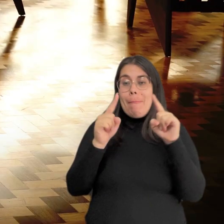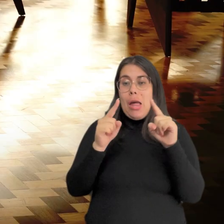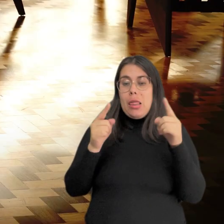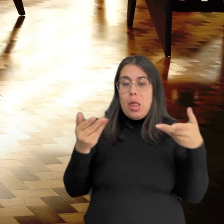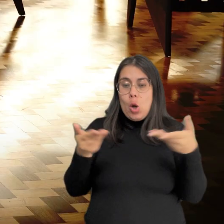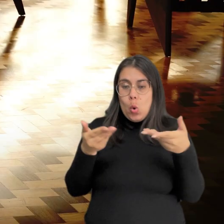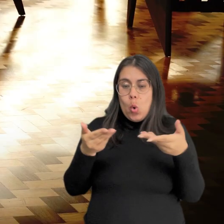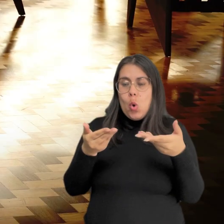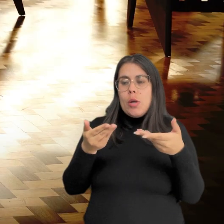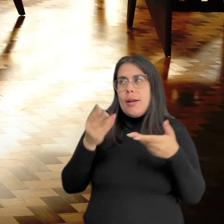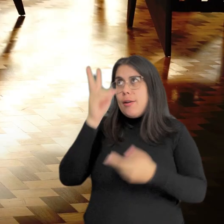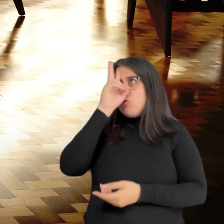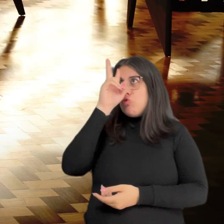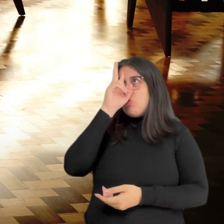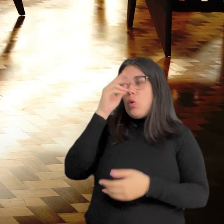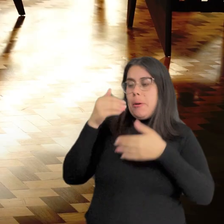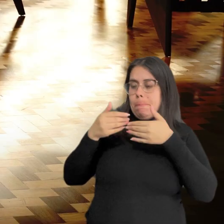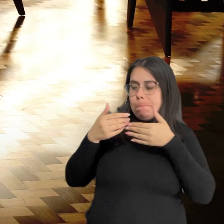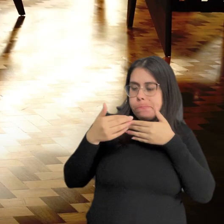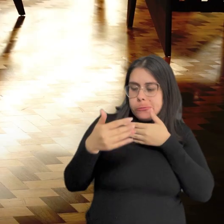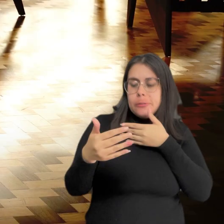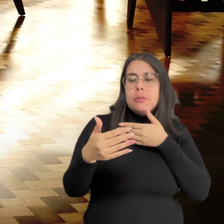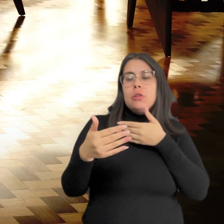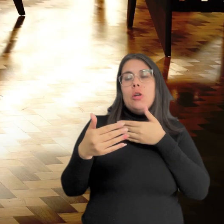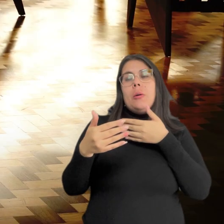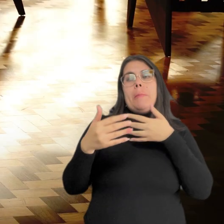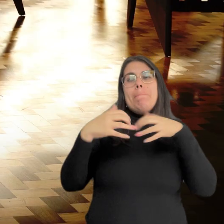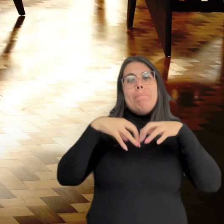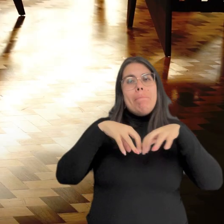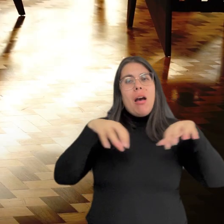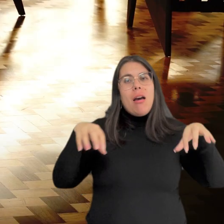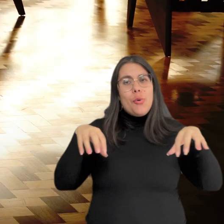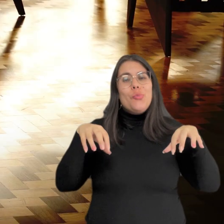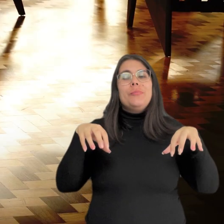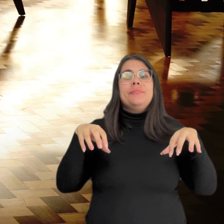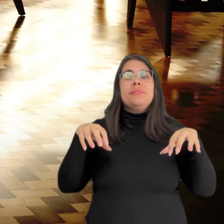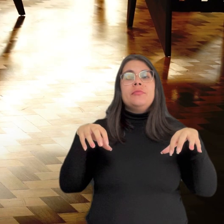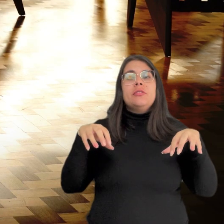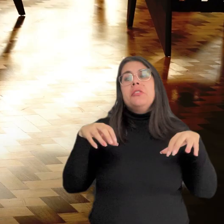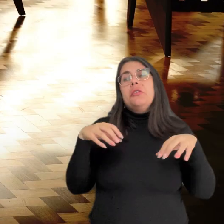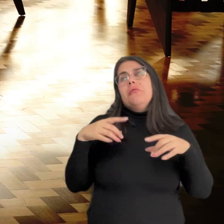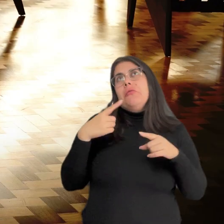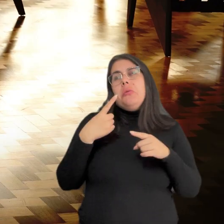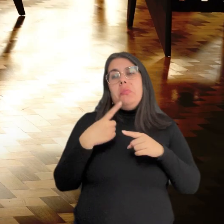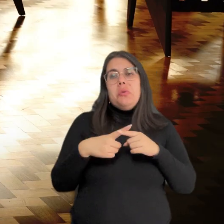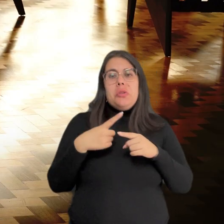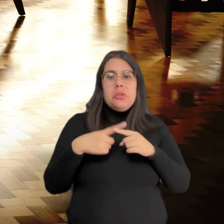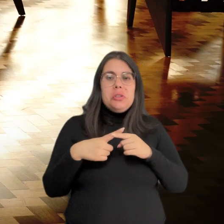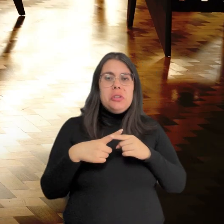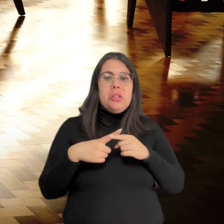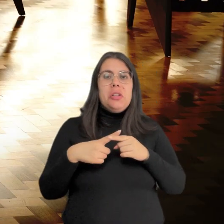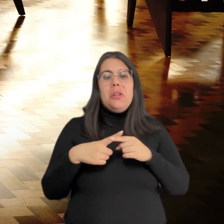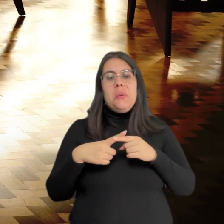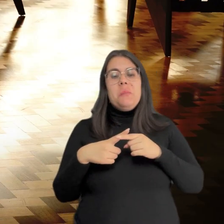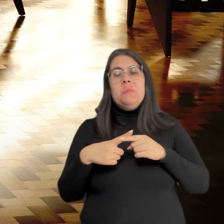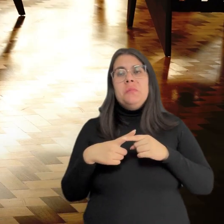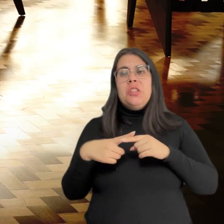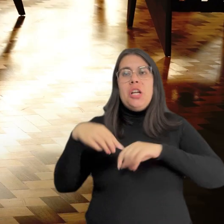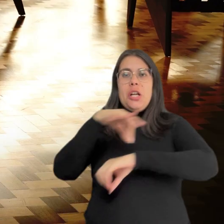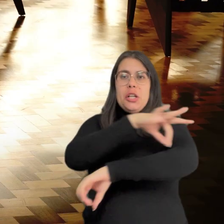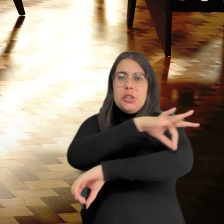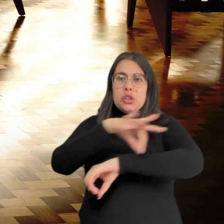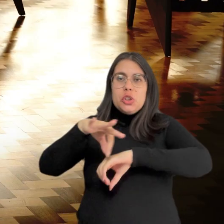isso começou a se isolar, foi algum desvio que a nossa arquitetura tomou. Mas ali o